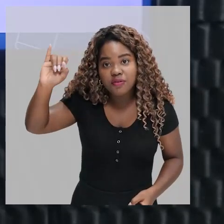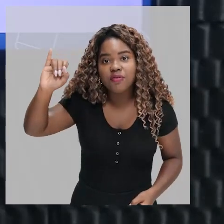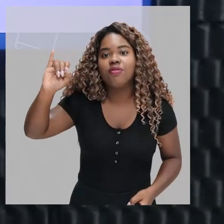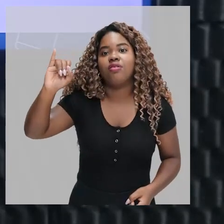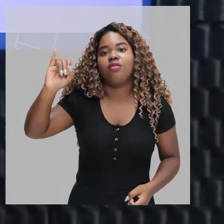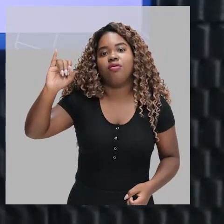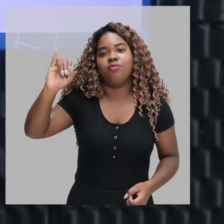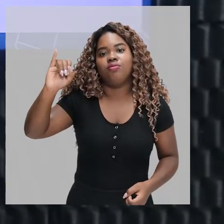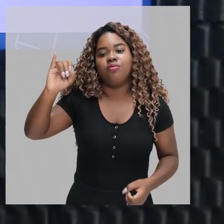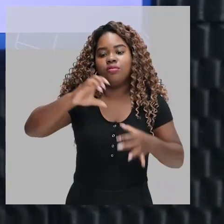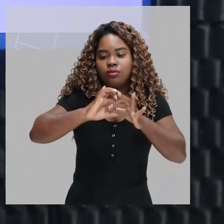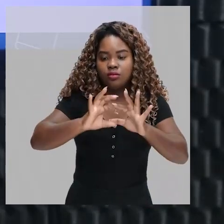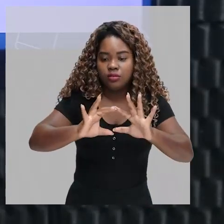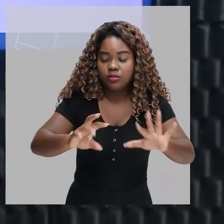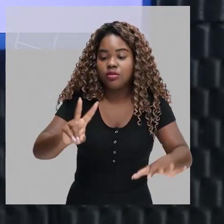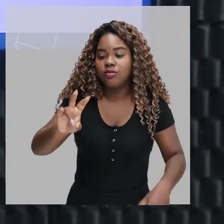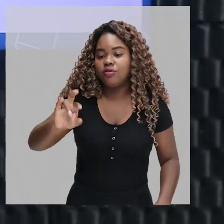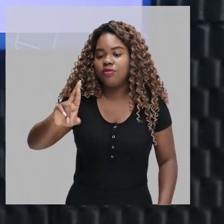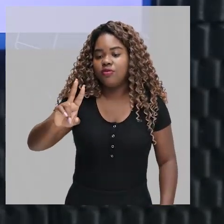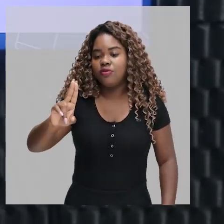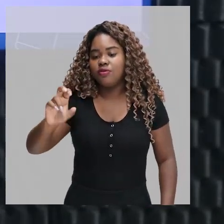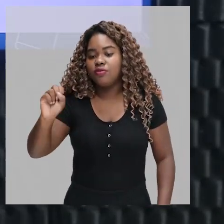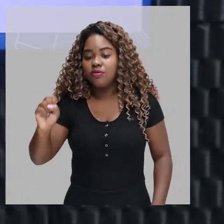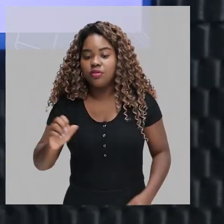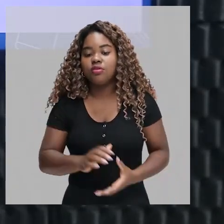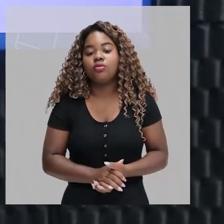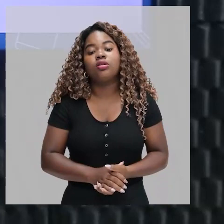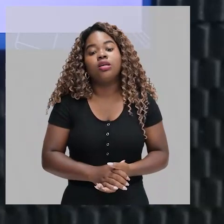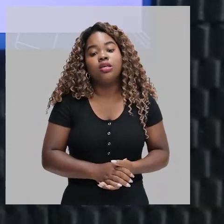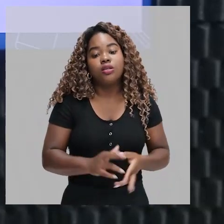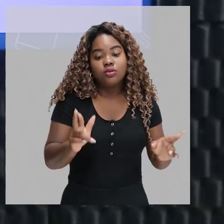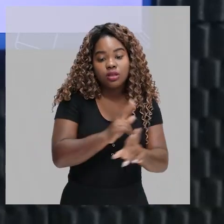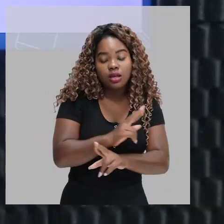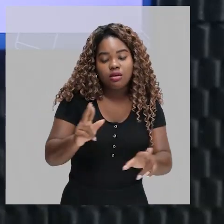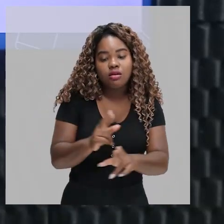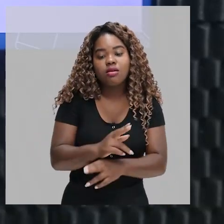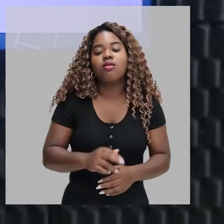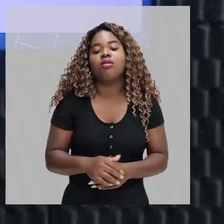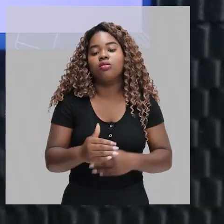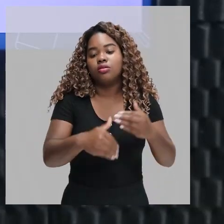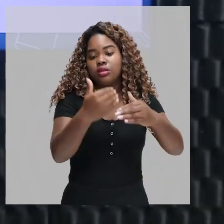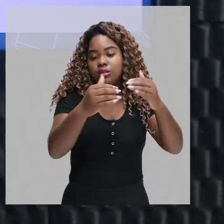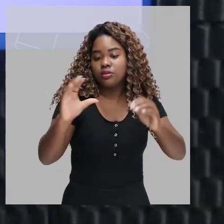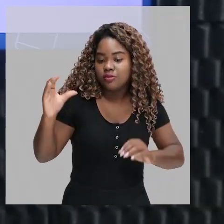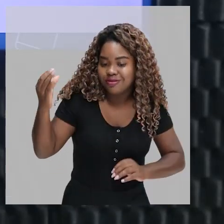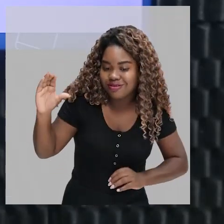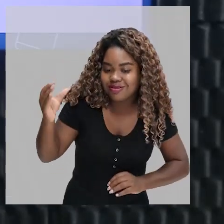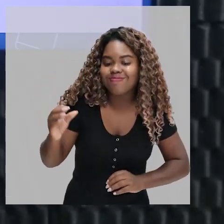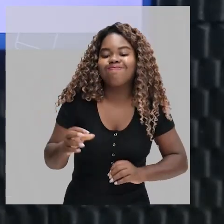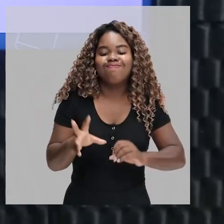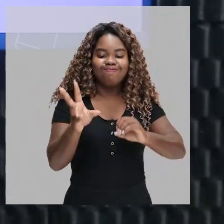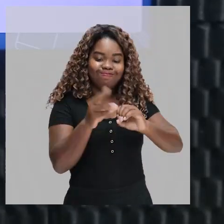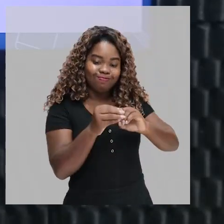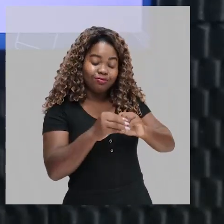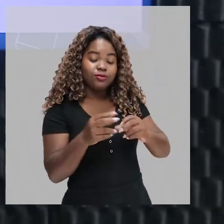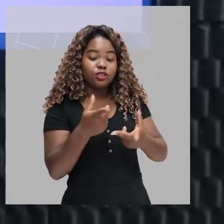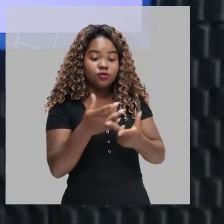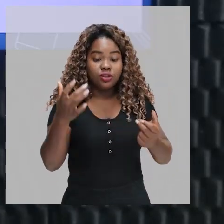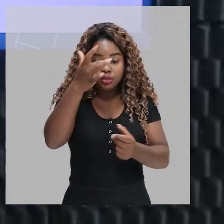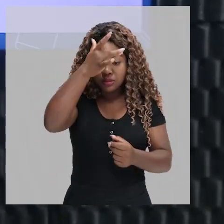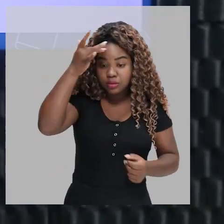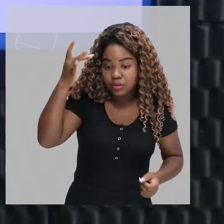vírus então isso está atrelado ao desenvolvimento do conhecimento da ciência e aí muita gente tem